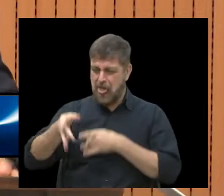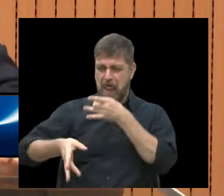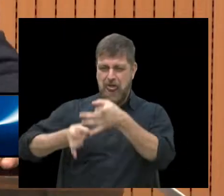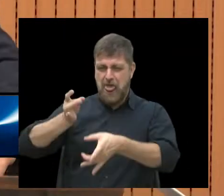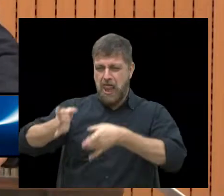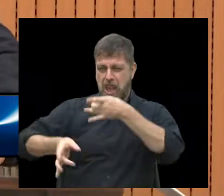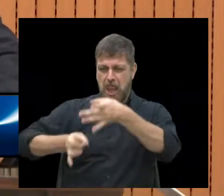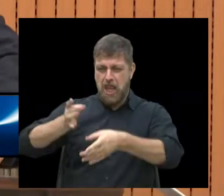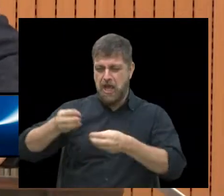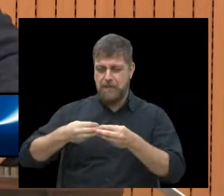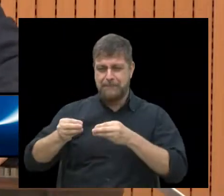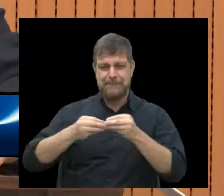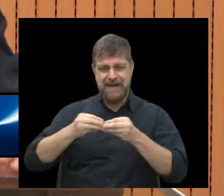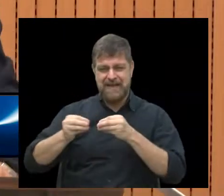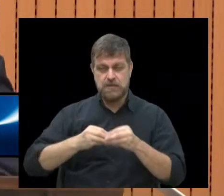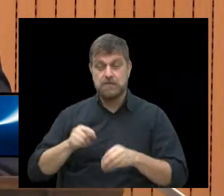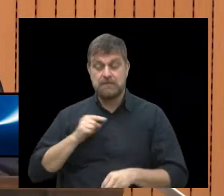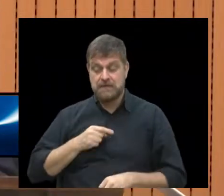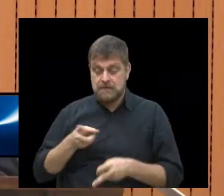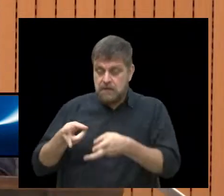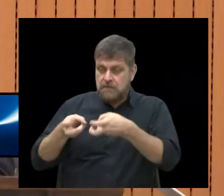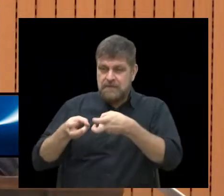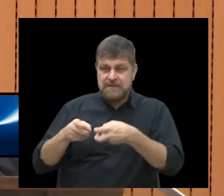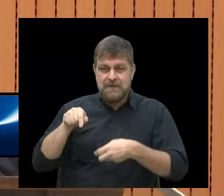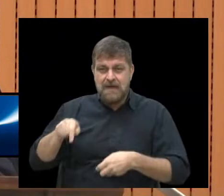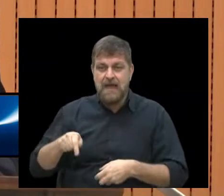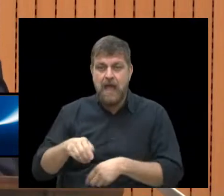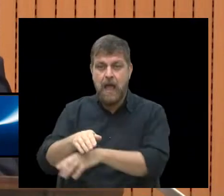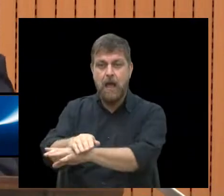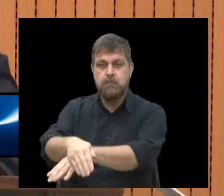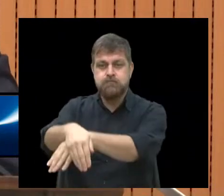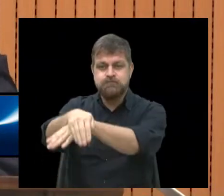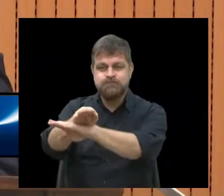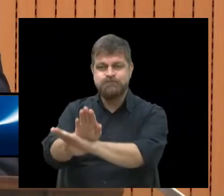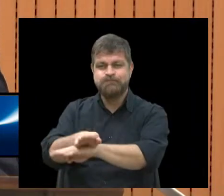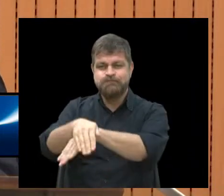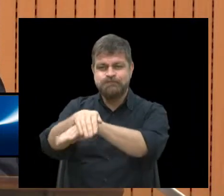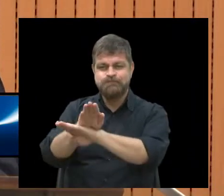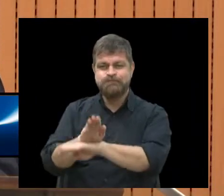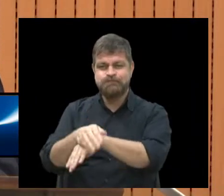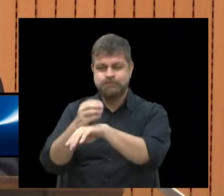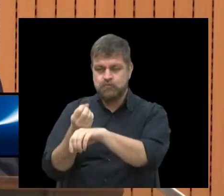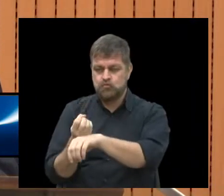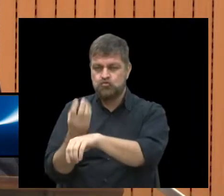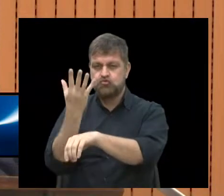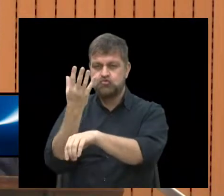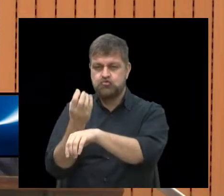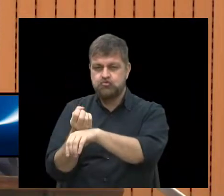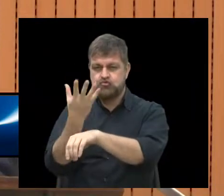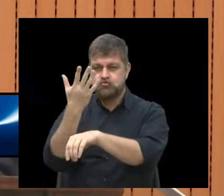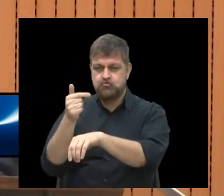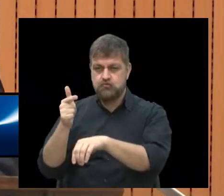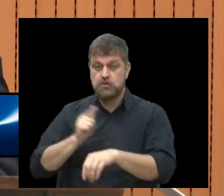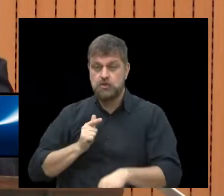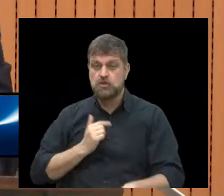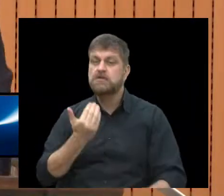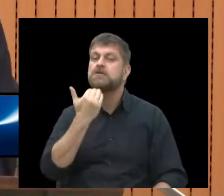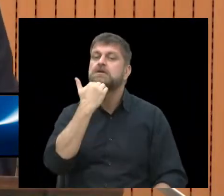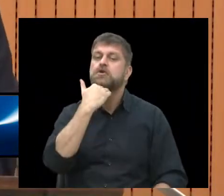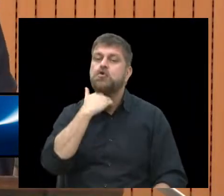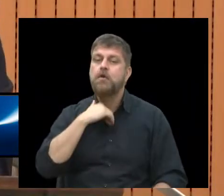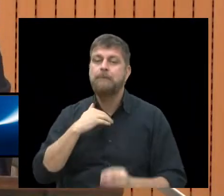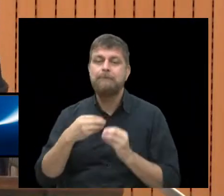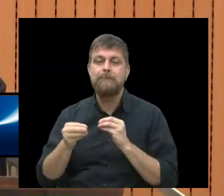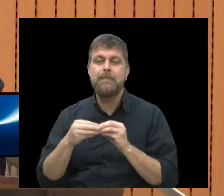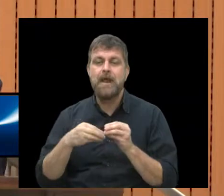mas especificamente dessa baleia, ela foi encontrada com 40 quilos de plástico no seu estômago, e essa